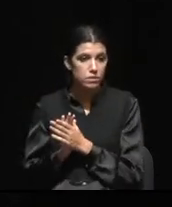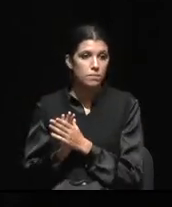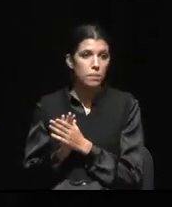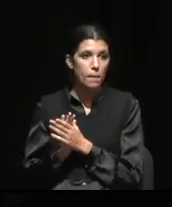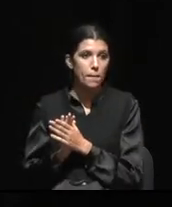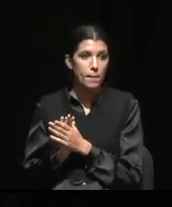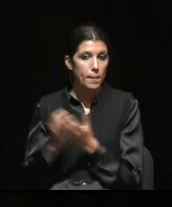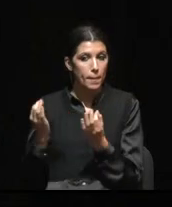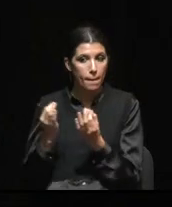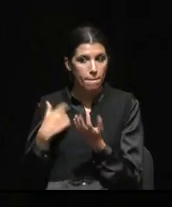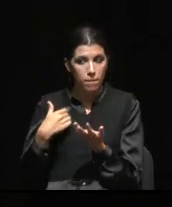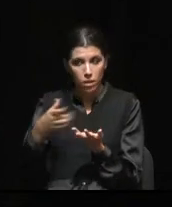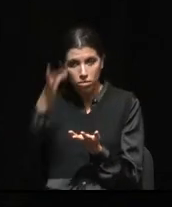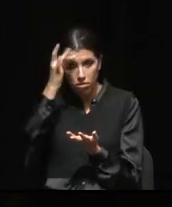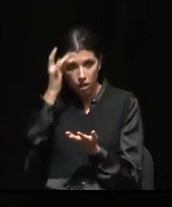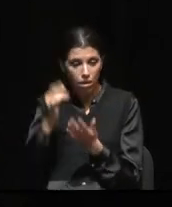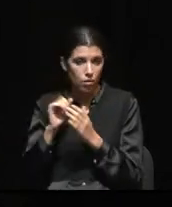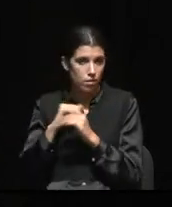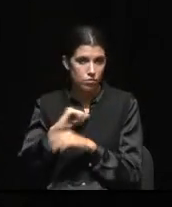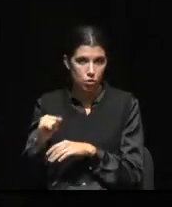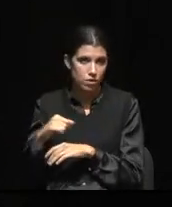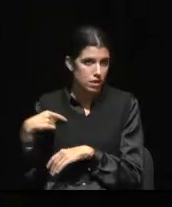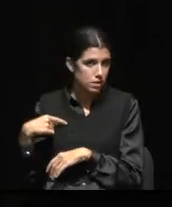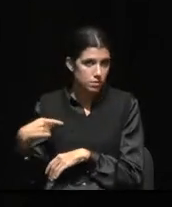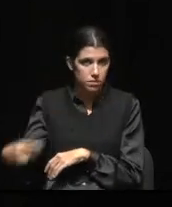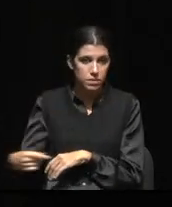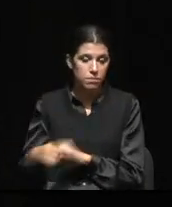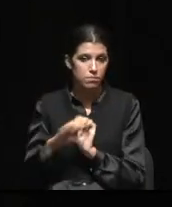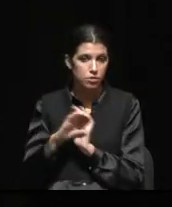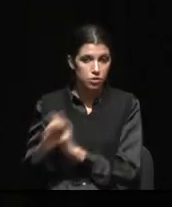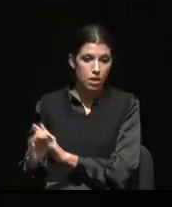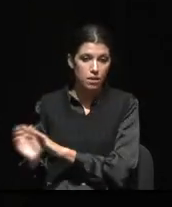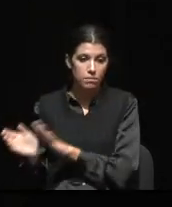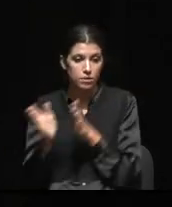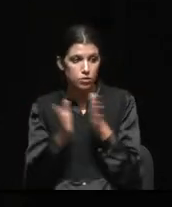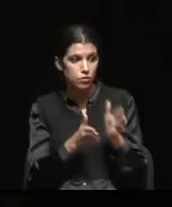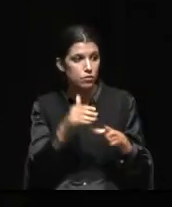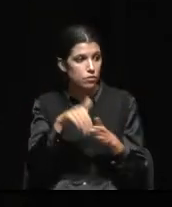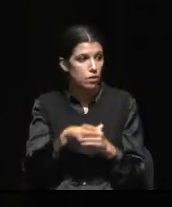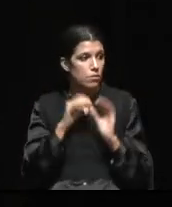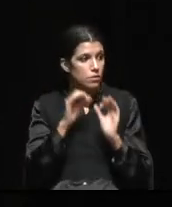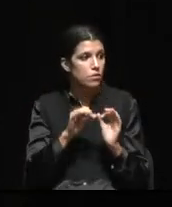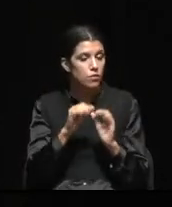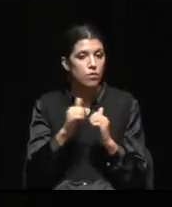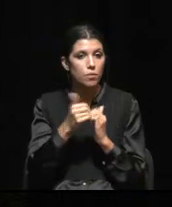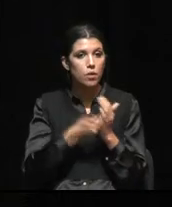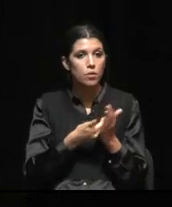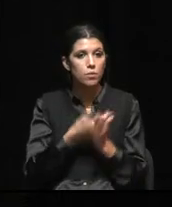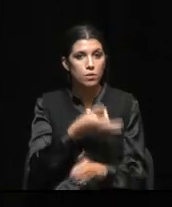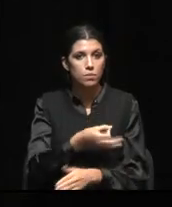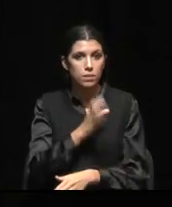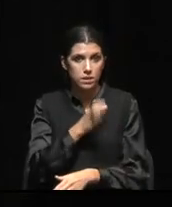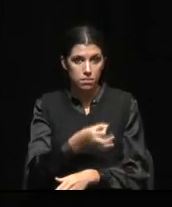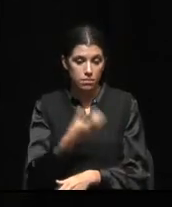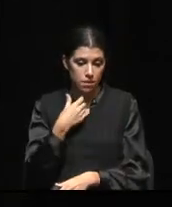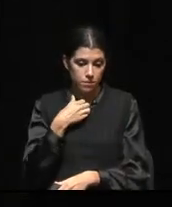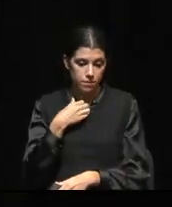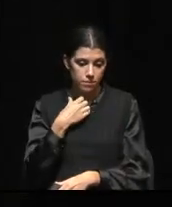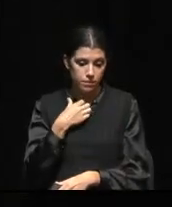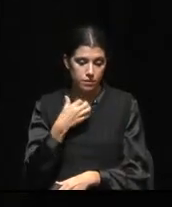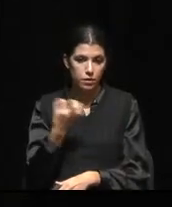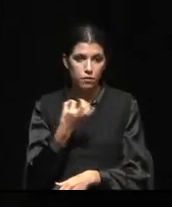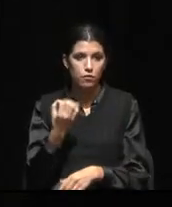está acho que está amplamente registado H mas votamos a favor do documento apresentado pelo PCP e